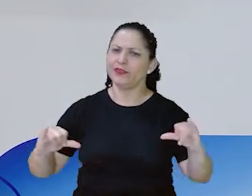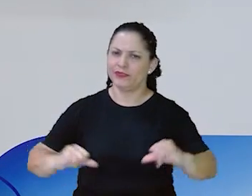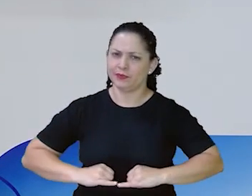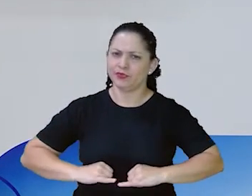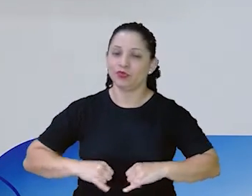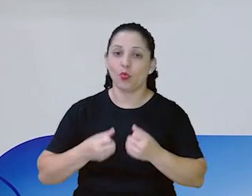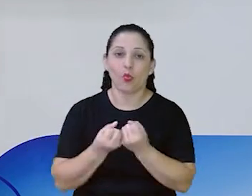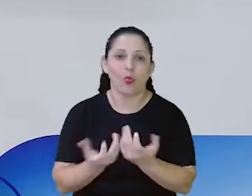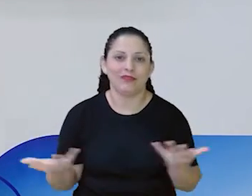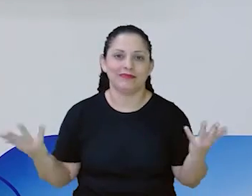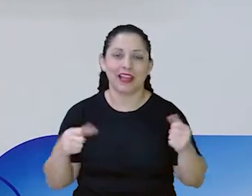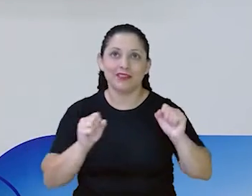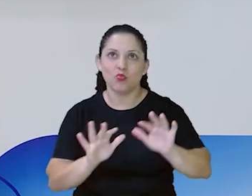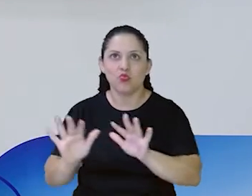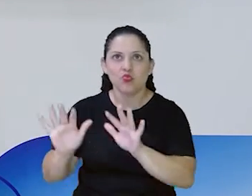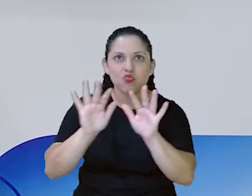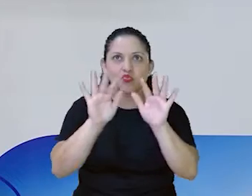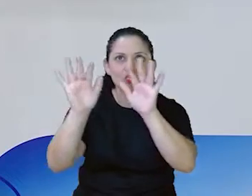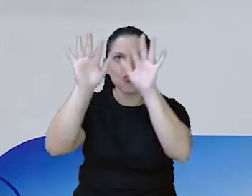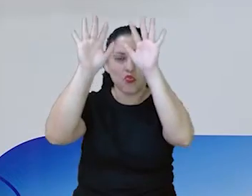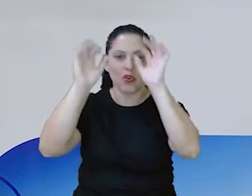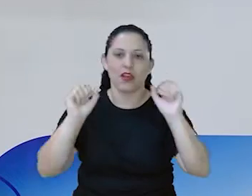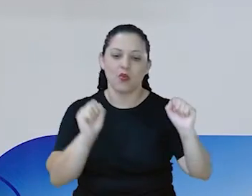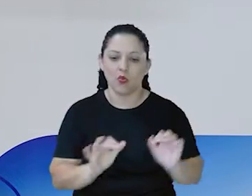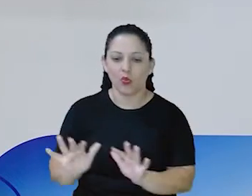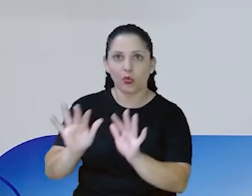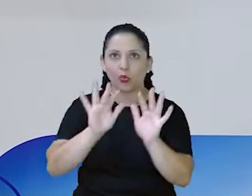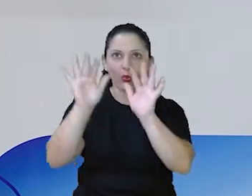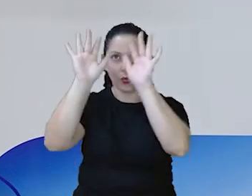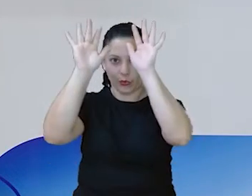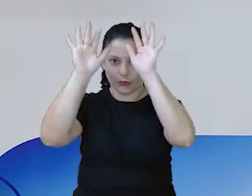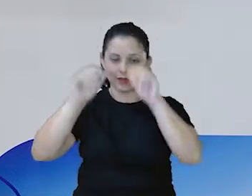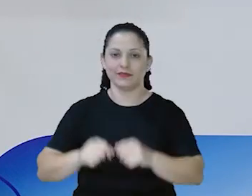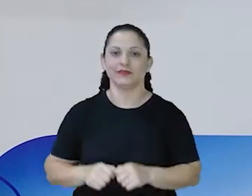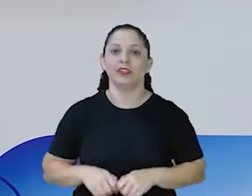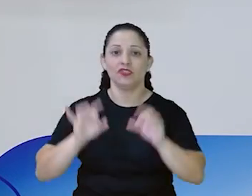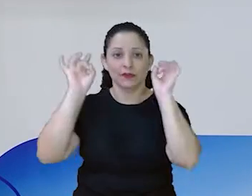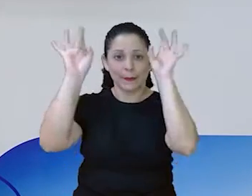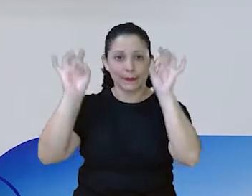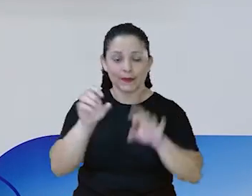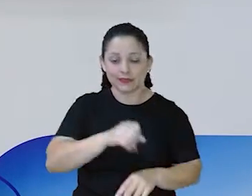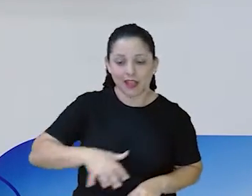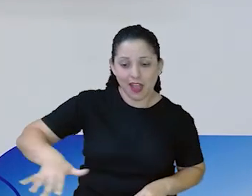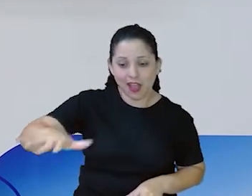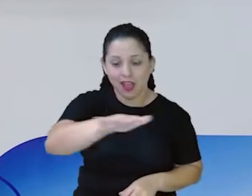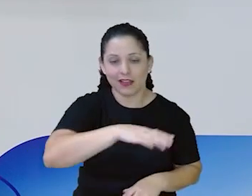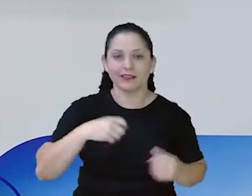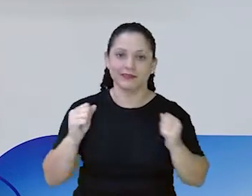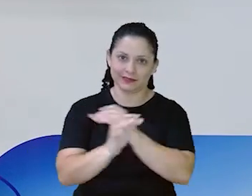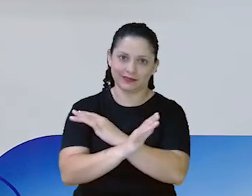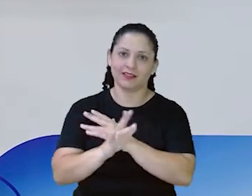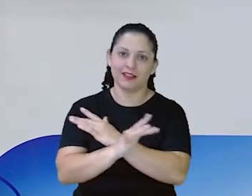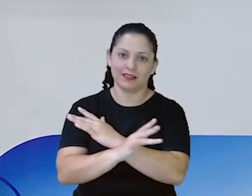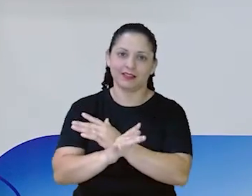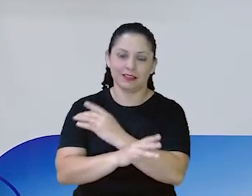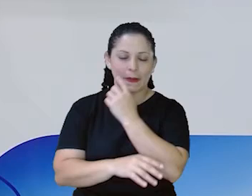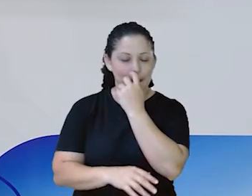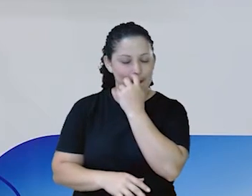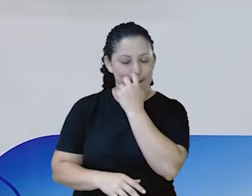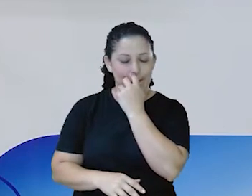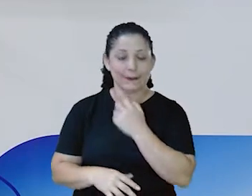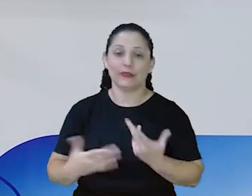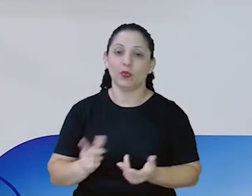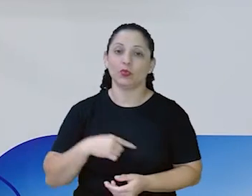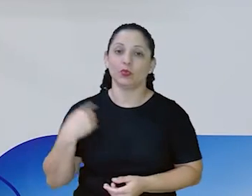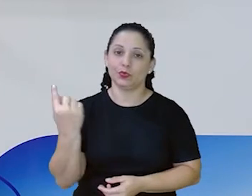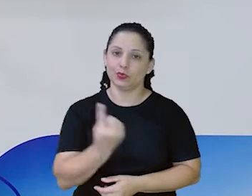quantidade de fumaça, com a grande quantidade de gases que são colocados aqui, principalmente nos centros urbanos. Então, significa dizer que